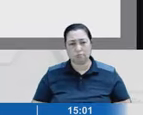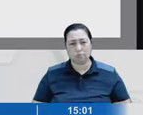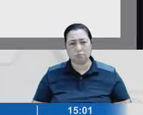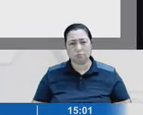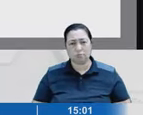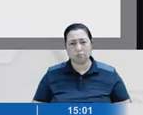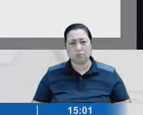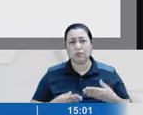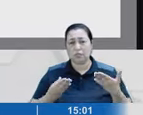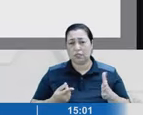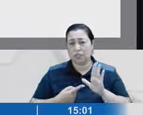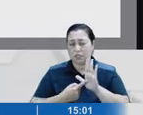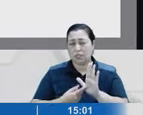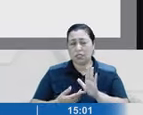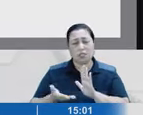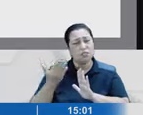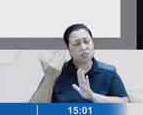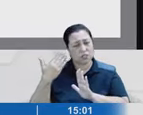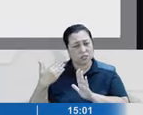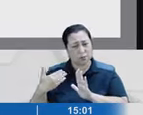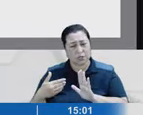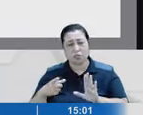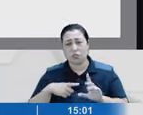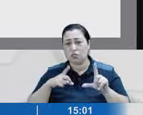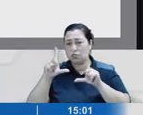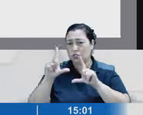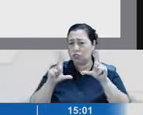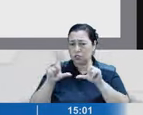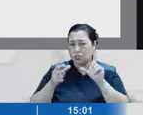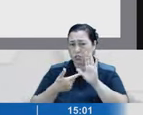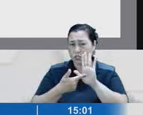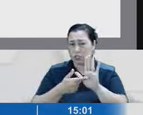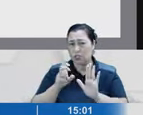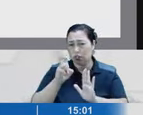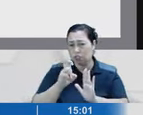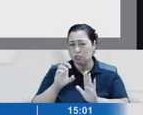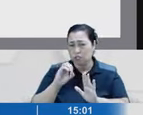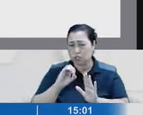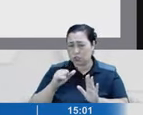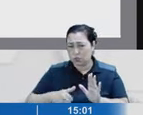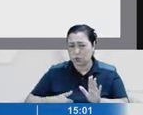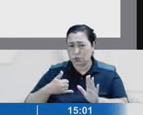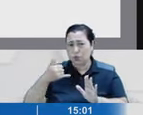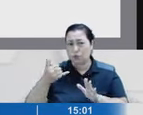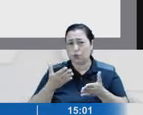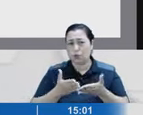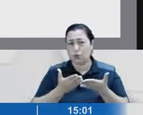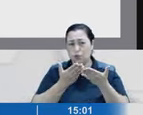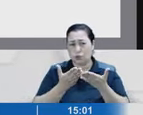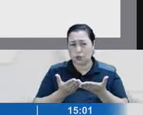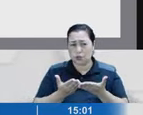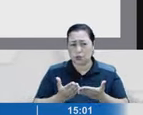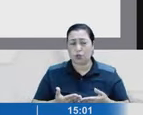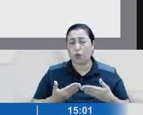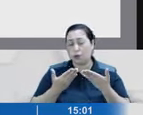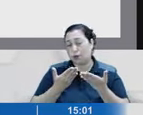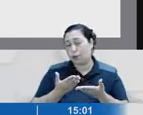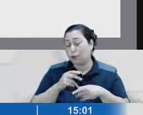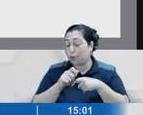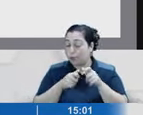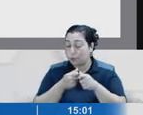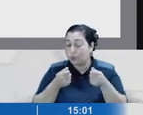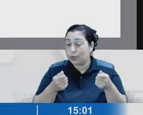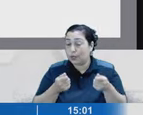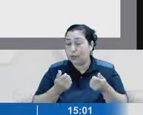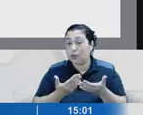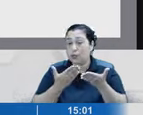E aí, antigamente, tinha-se esse slide, né? Então, 50 anos, né? Como presente de aniversário, vamos